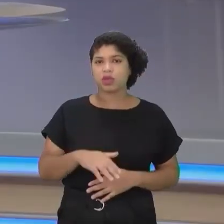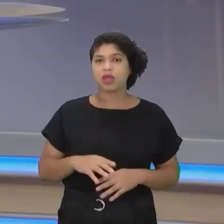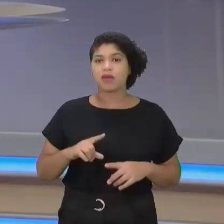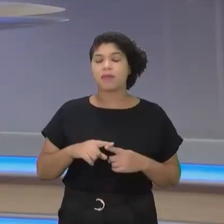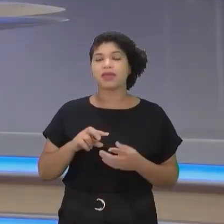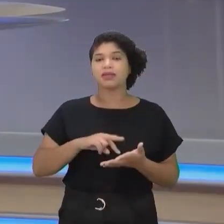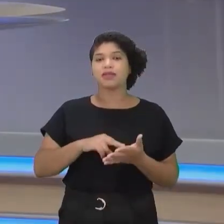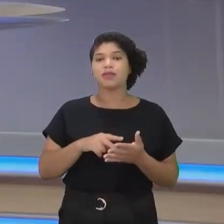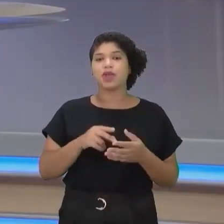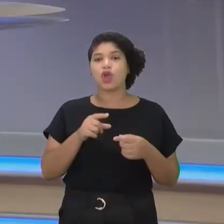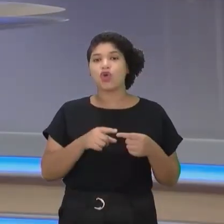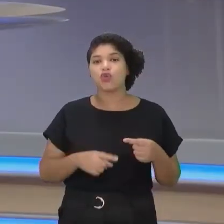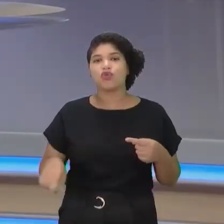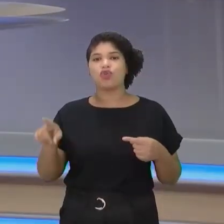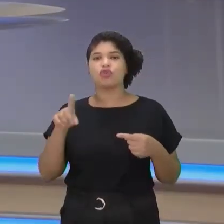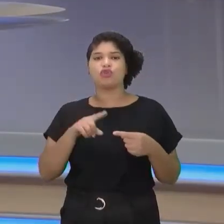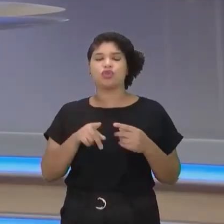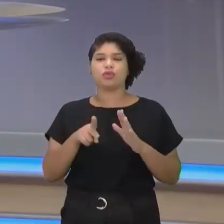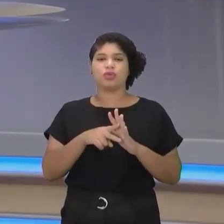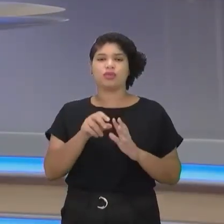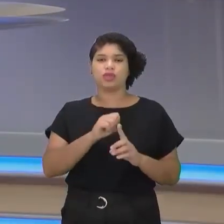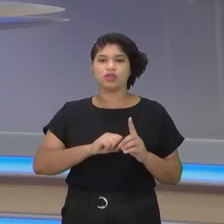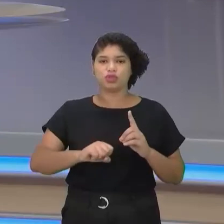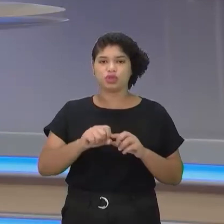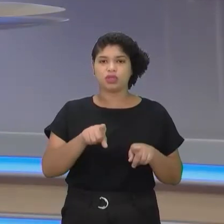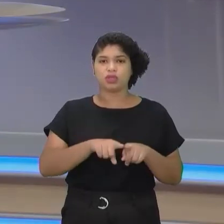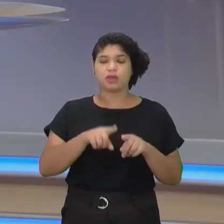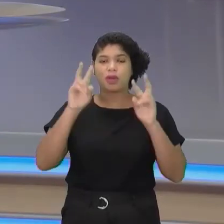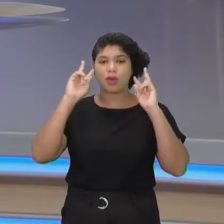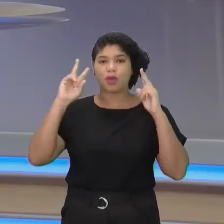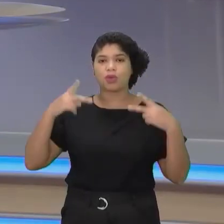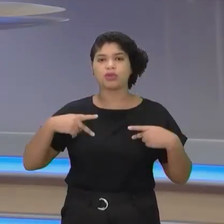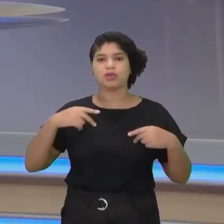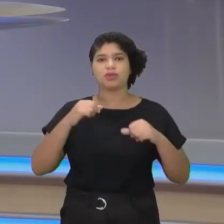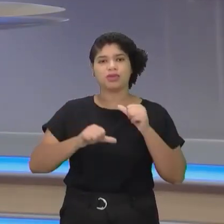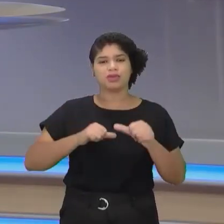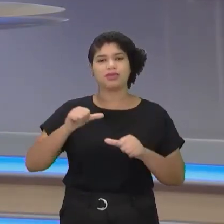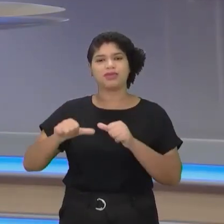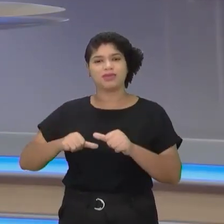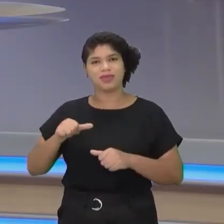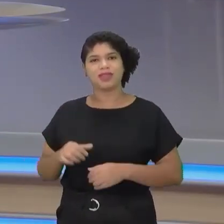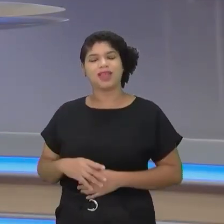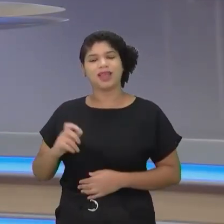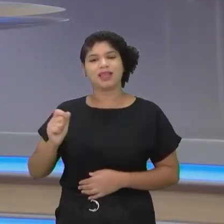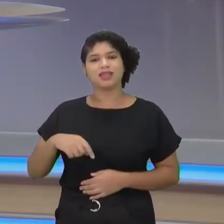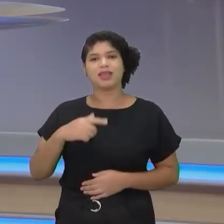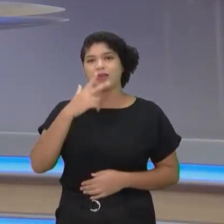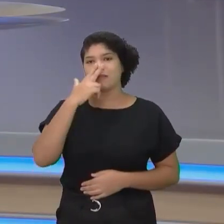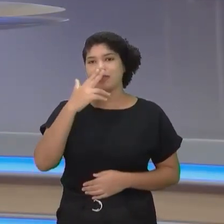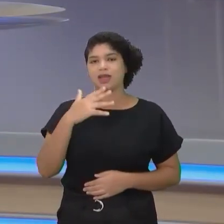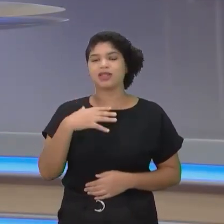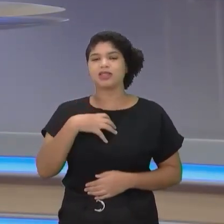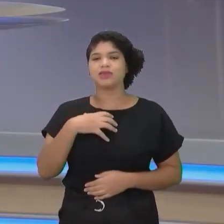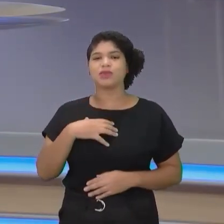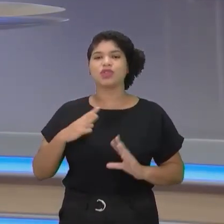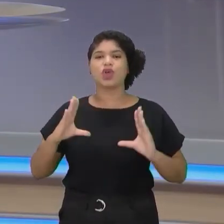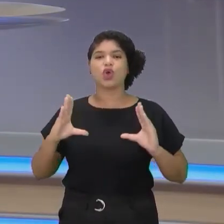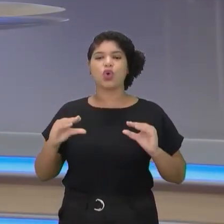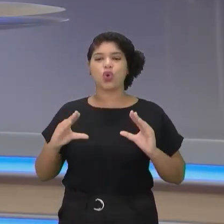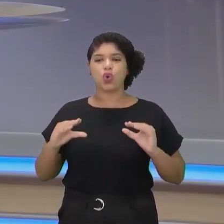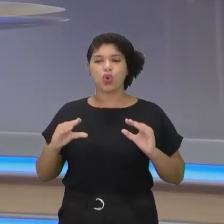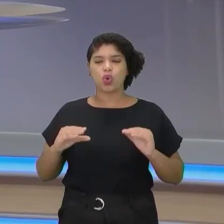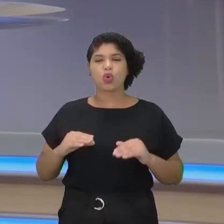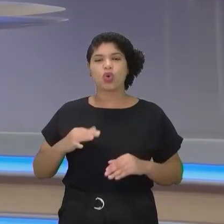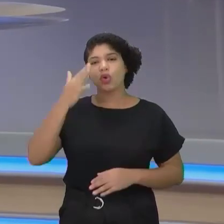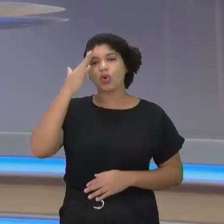do fluxo da sociedade e da humanidade a mudança, talvez a gente comece a ficar cada vez mais confortáveis e entender que